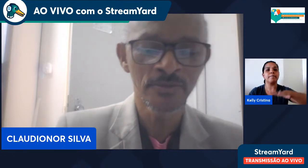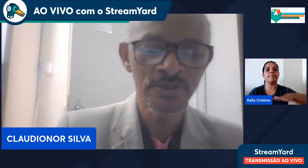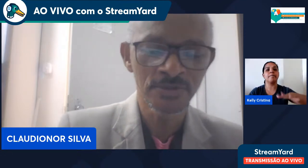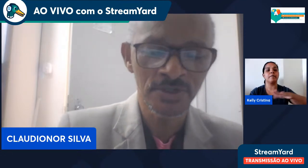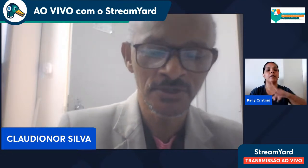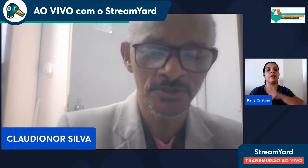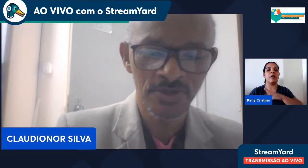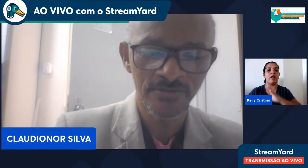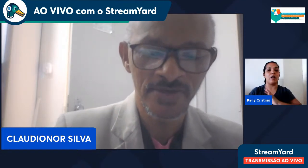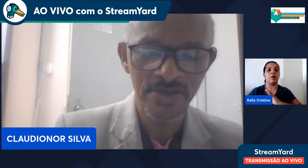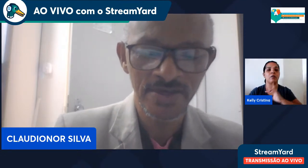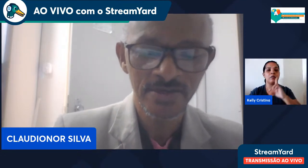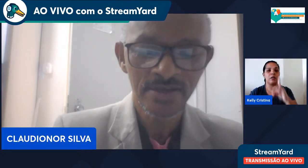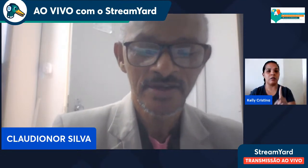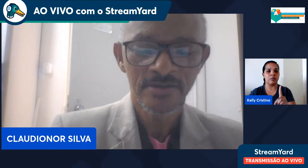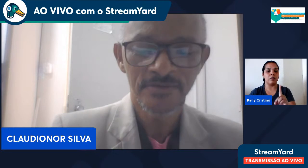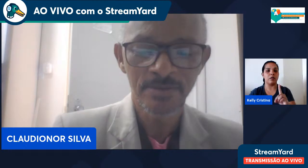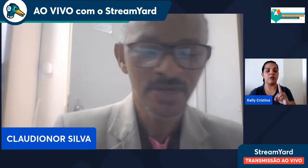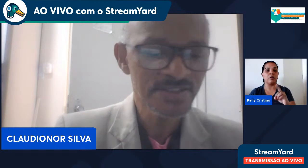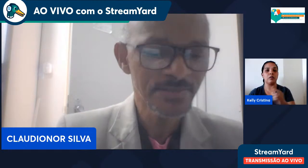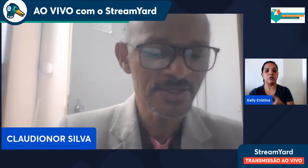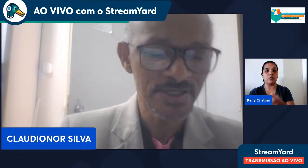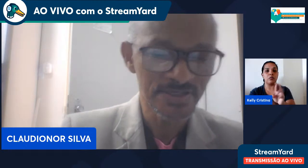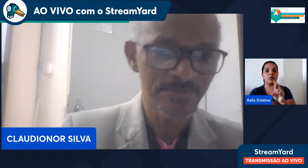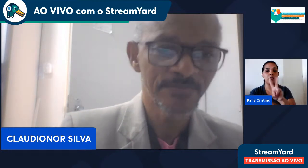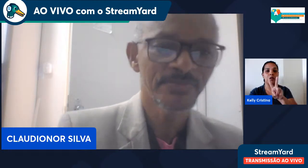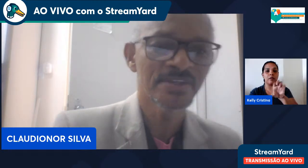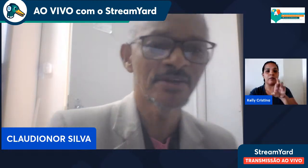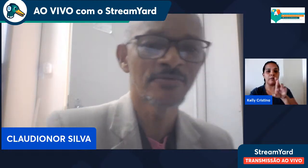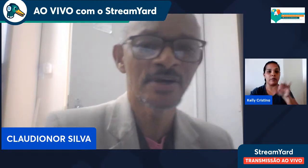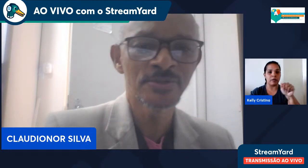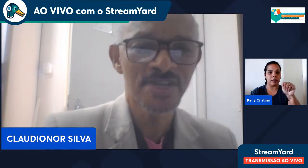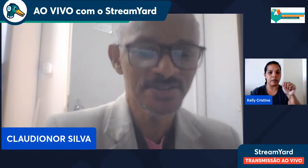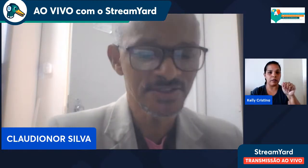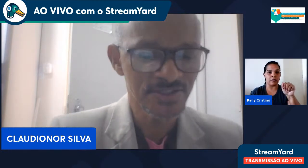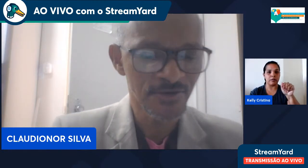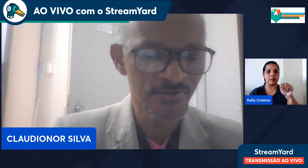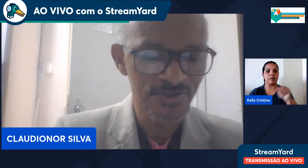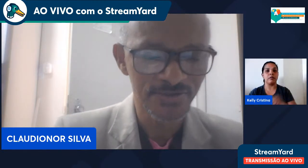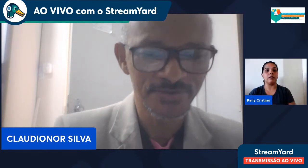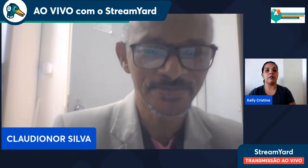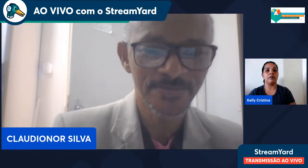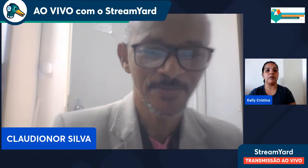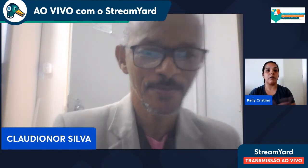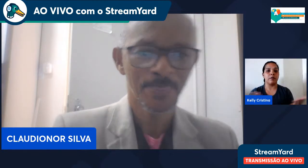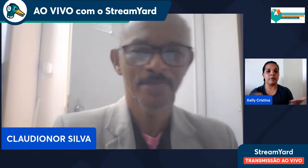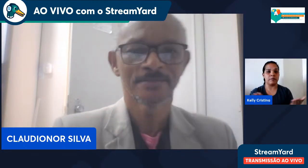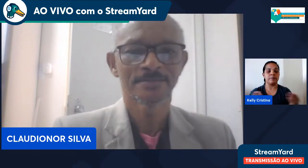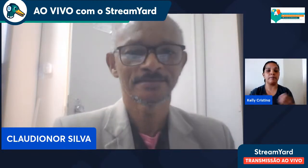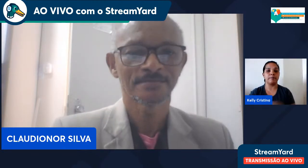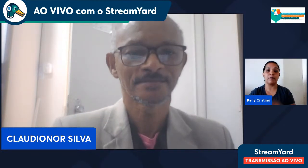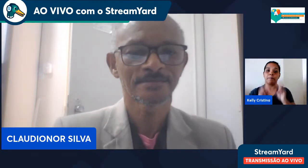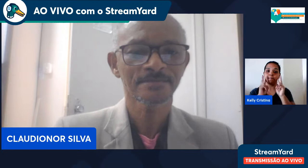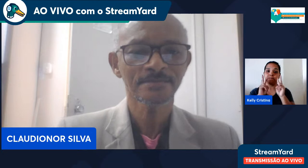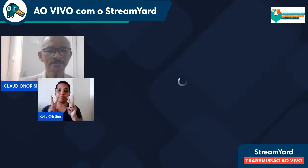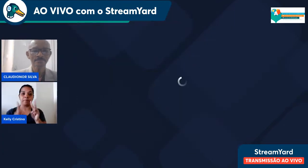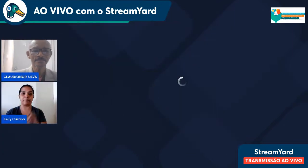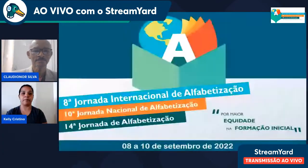a professora doutora Vera Van Macho Pereira. Então, vamos assistir ao vídeo.